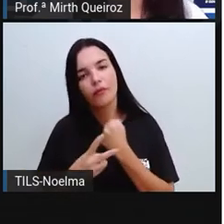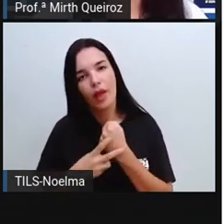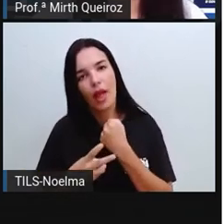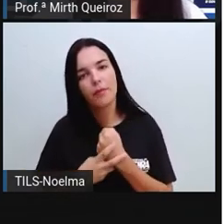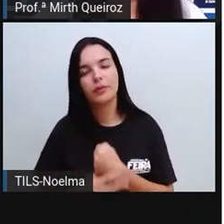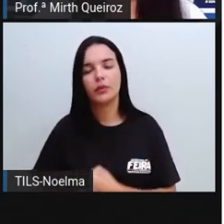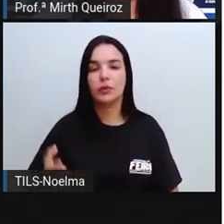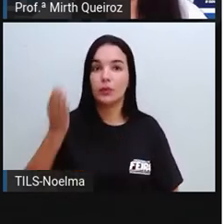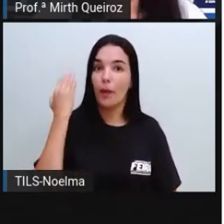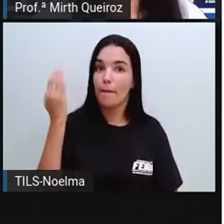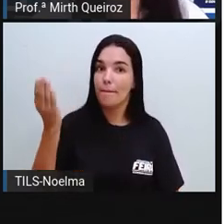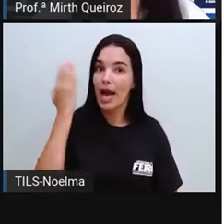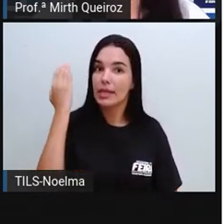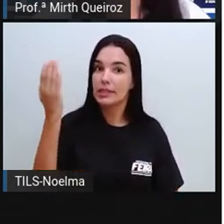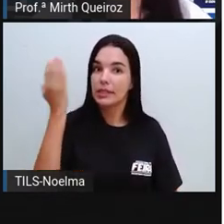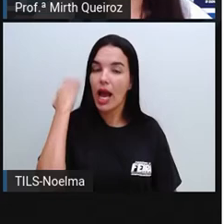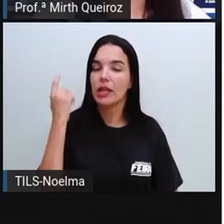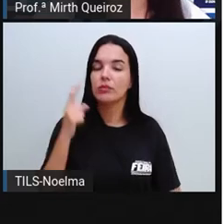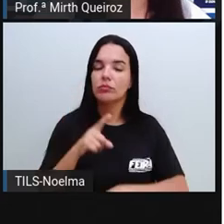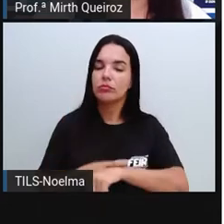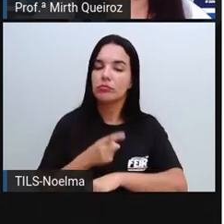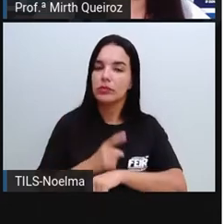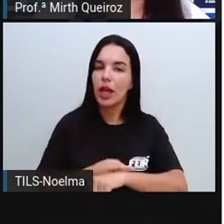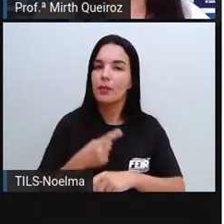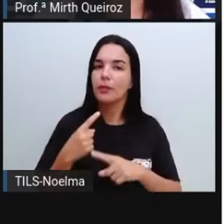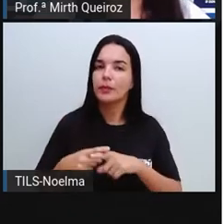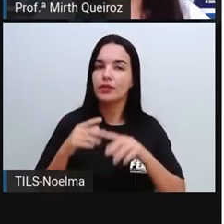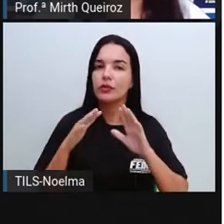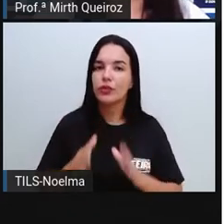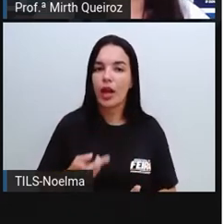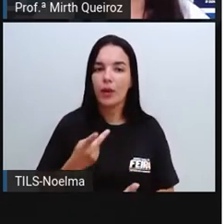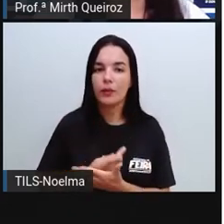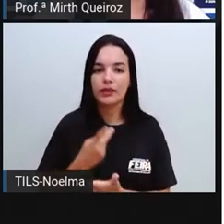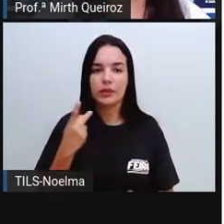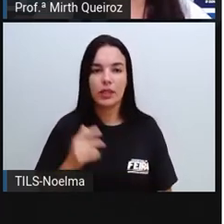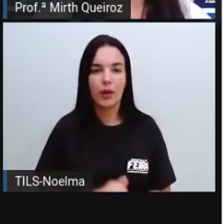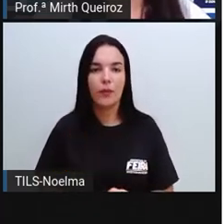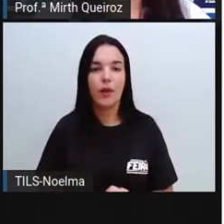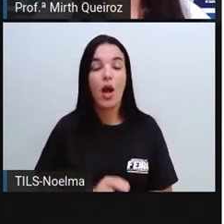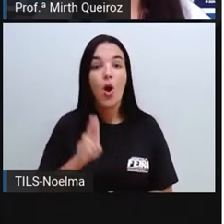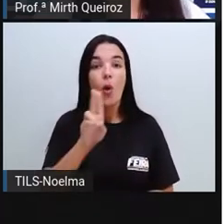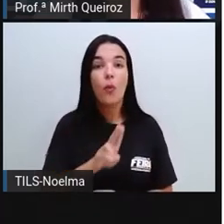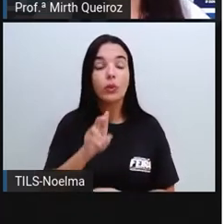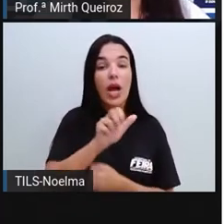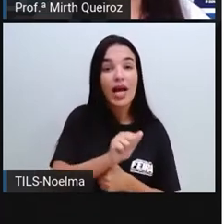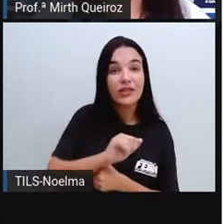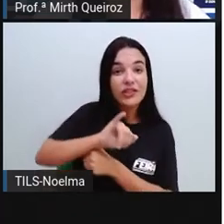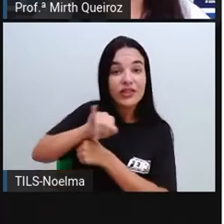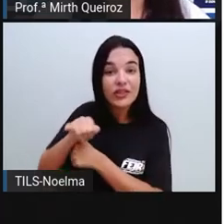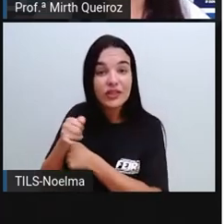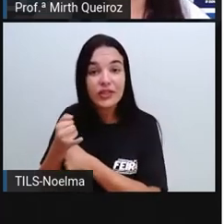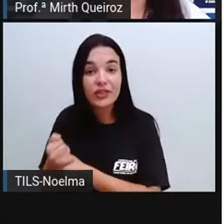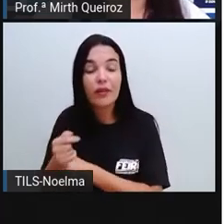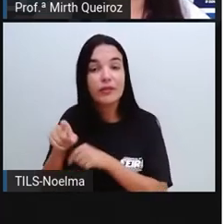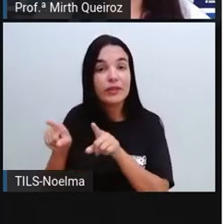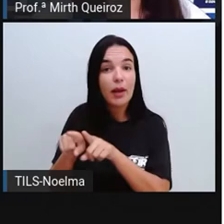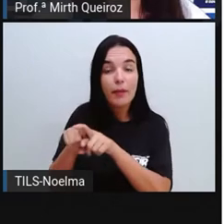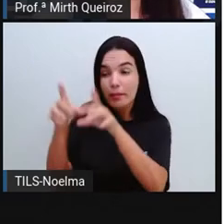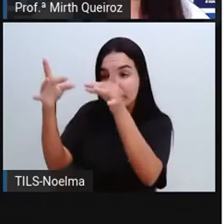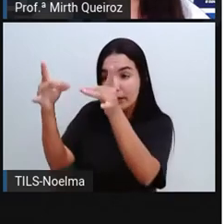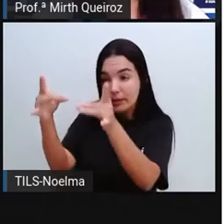Verbos no passado, porque se trata de um fato que já aconteceu. O uso de adjetivos, né? Para